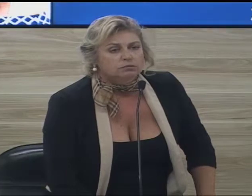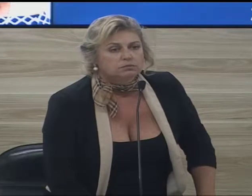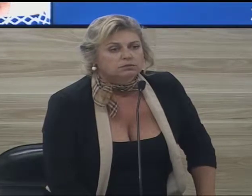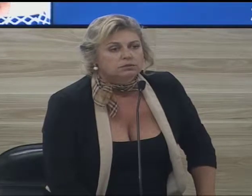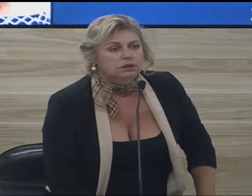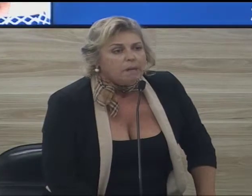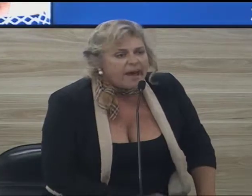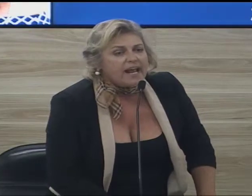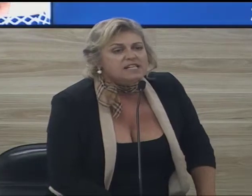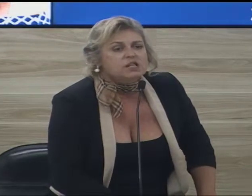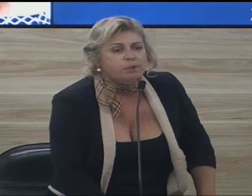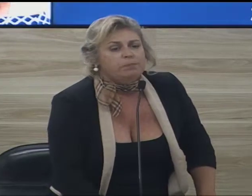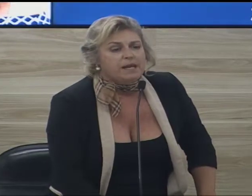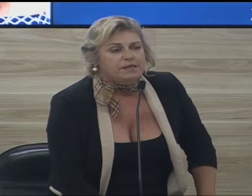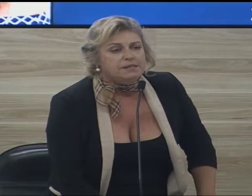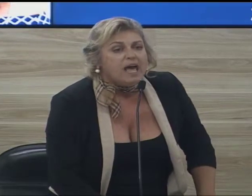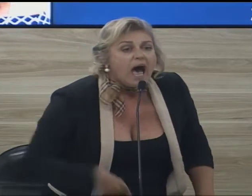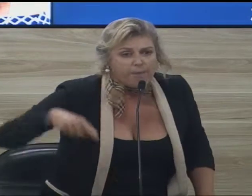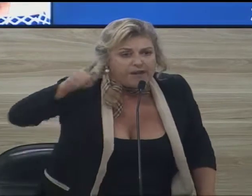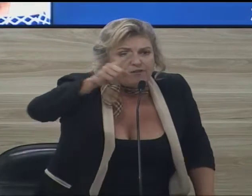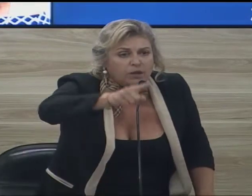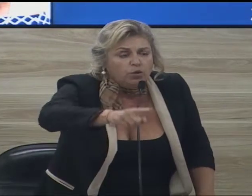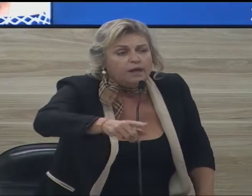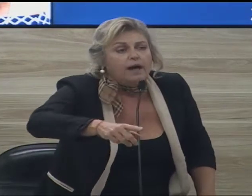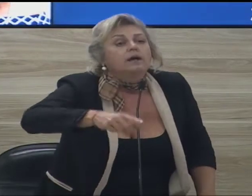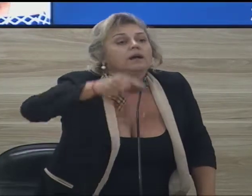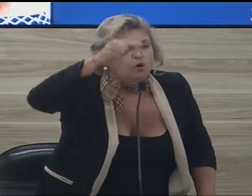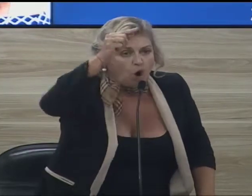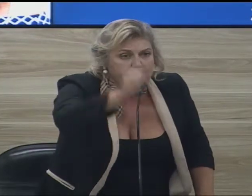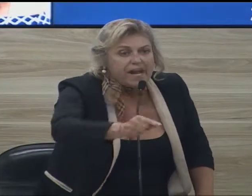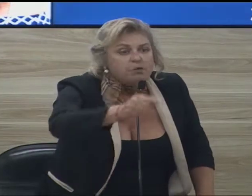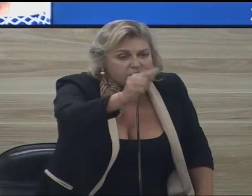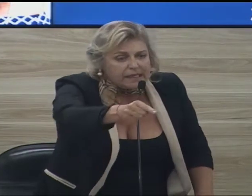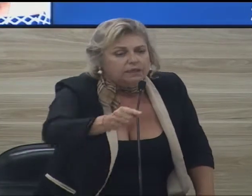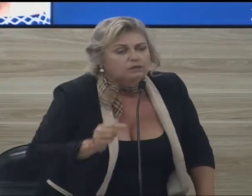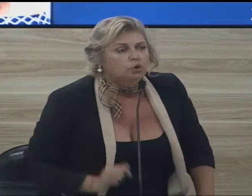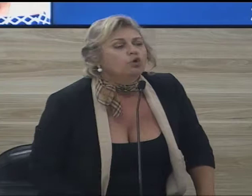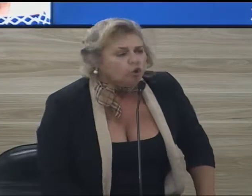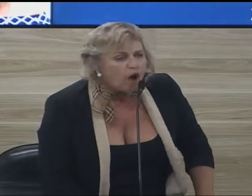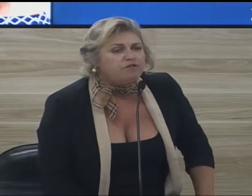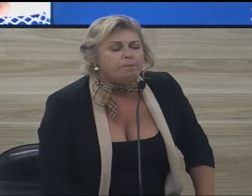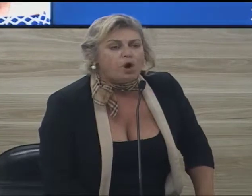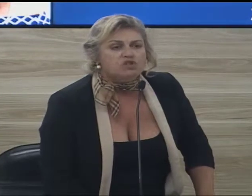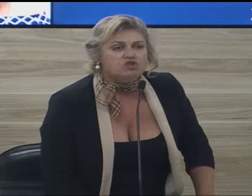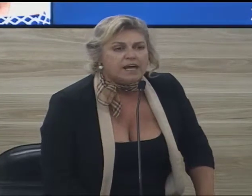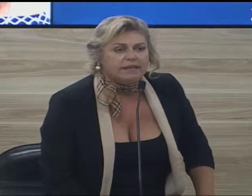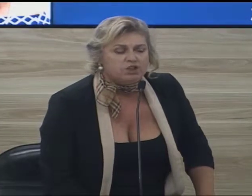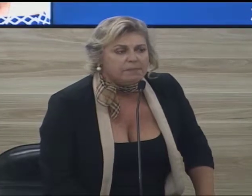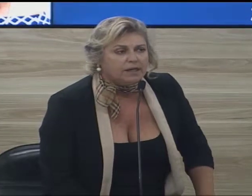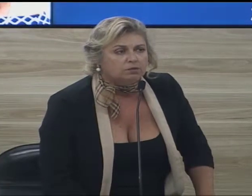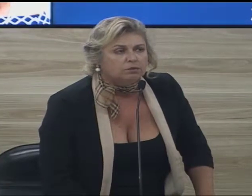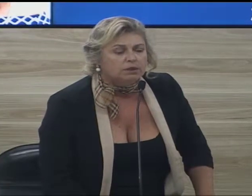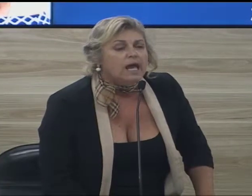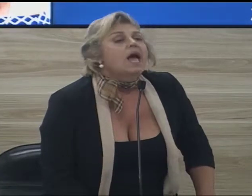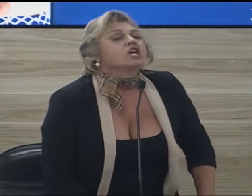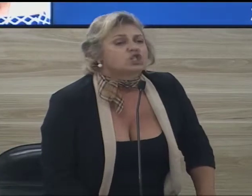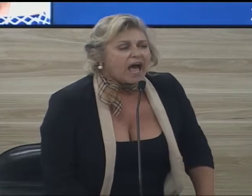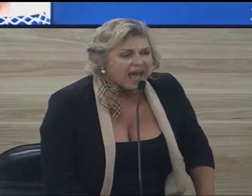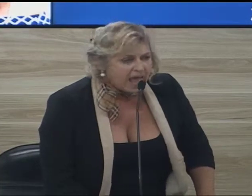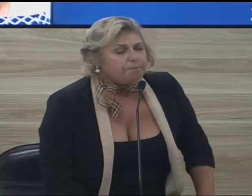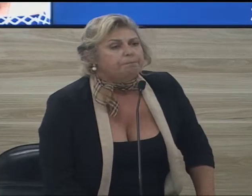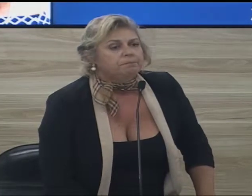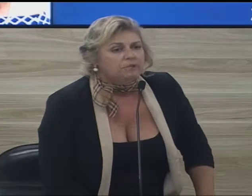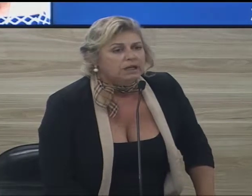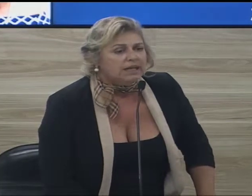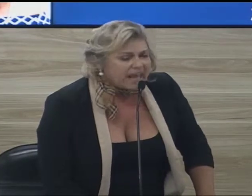Estado para esses problemas. A prefeitura, cobramos sim um novo posto de atendimento. Já